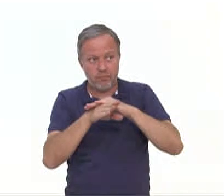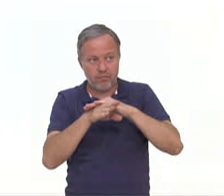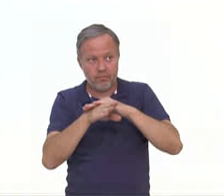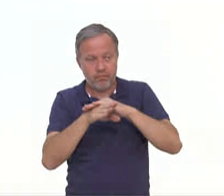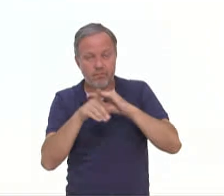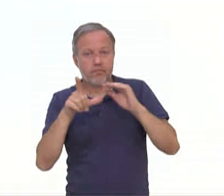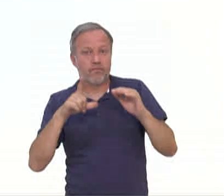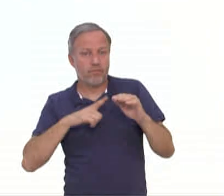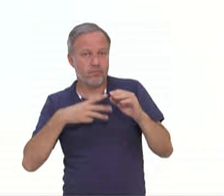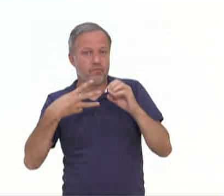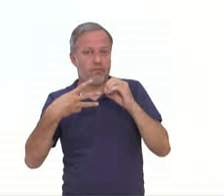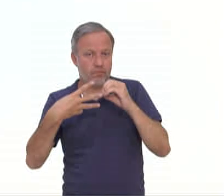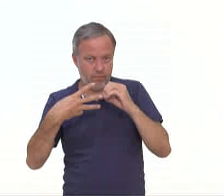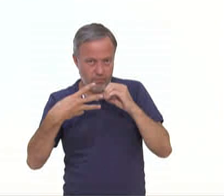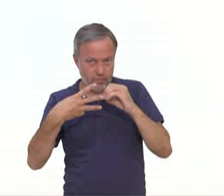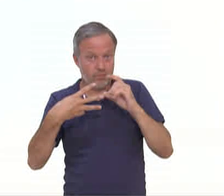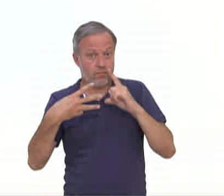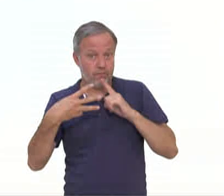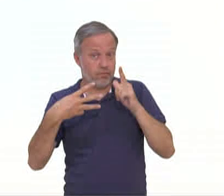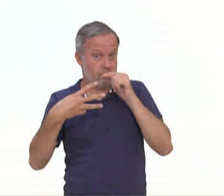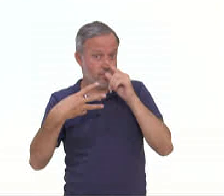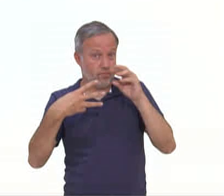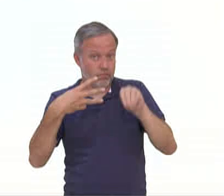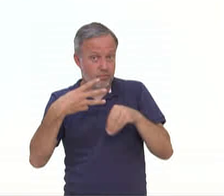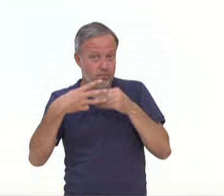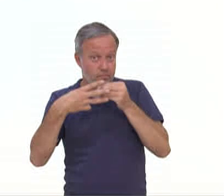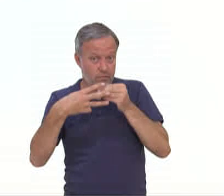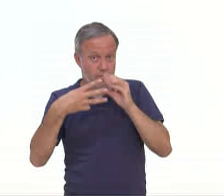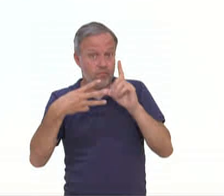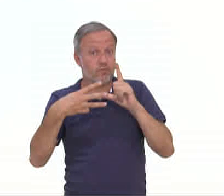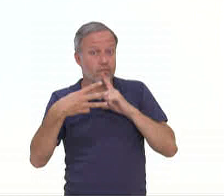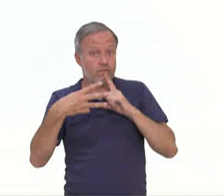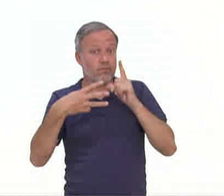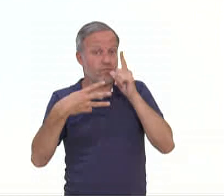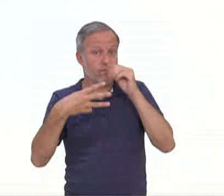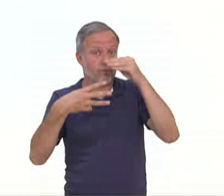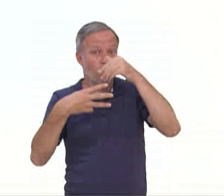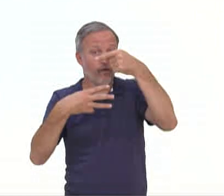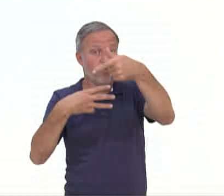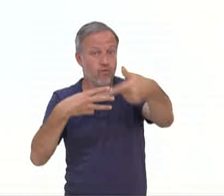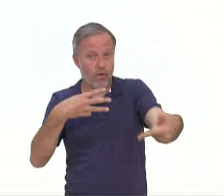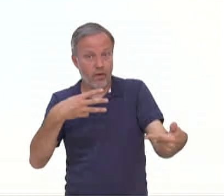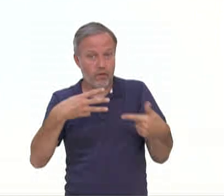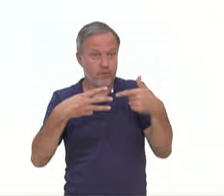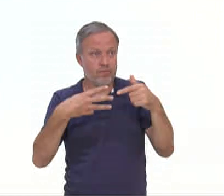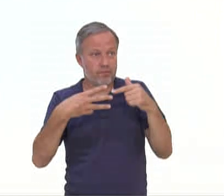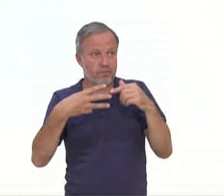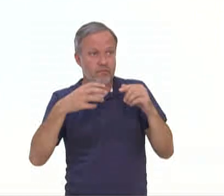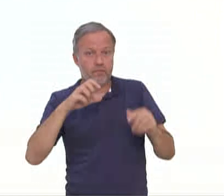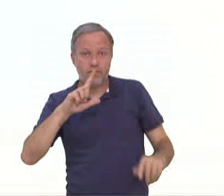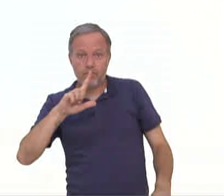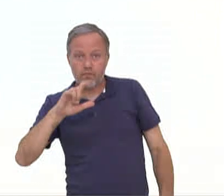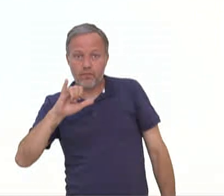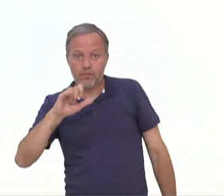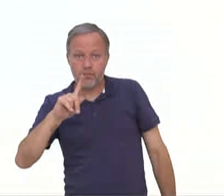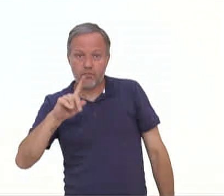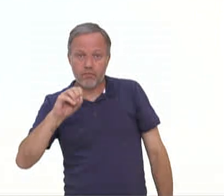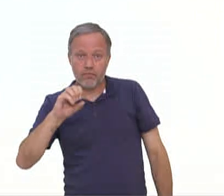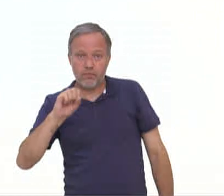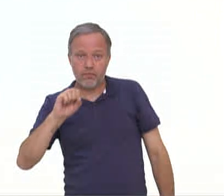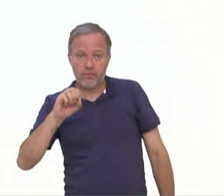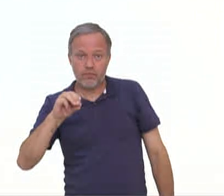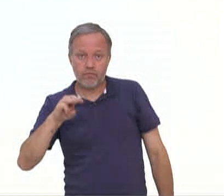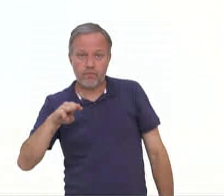tem água fora e tem água dentro. Então a célula forma sempre o chamado lipossoma. Se a gente